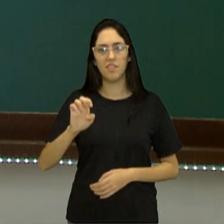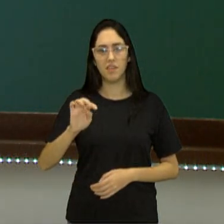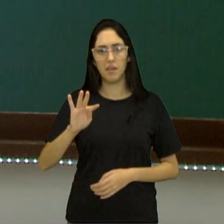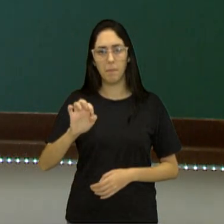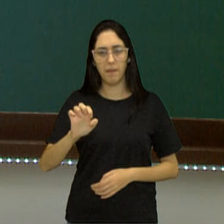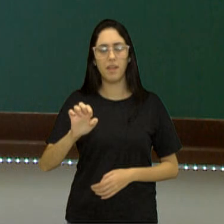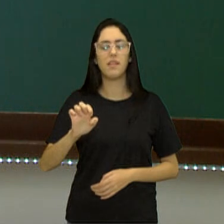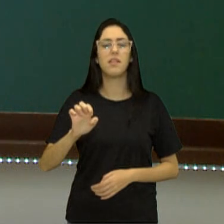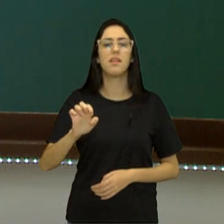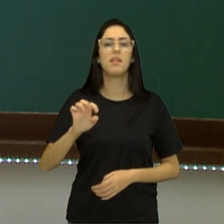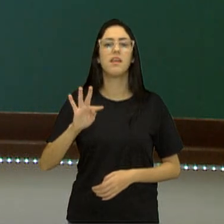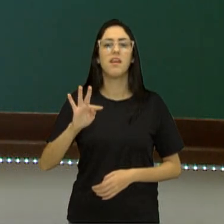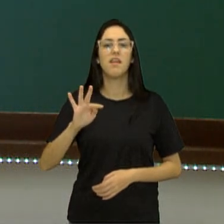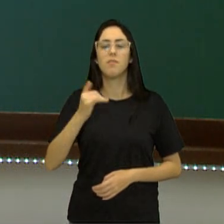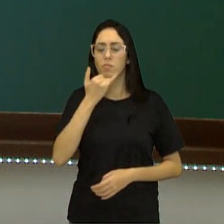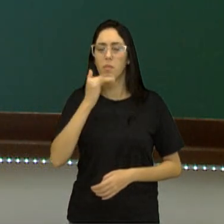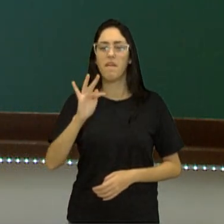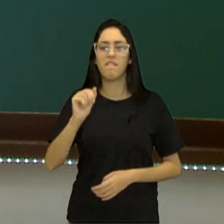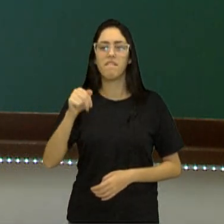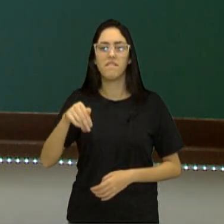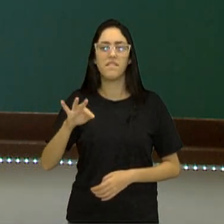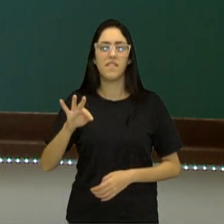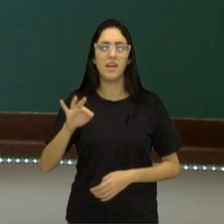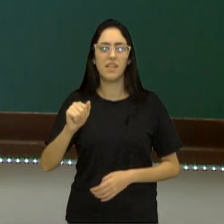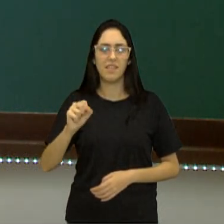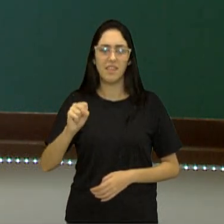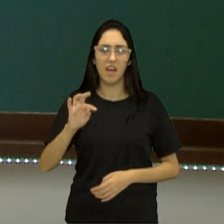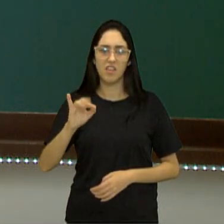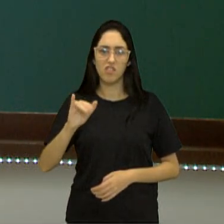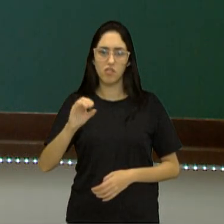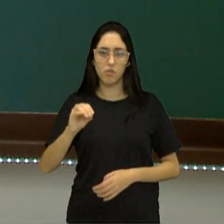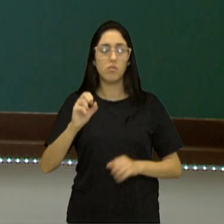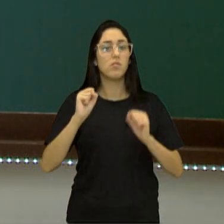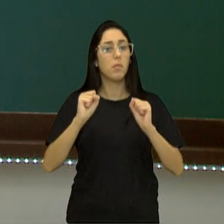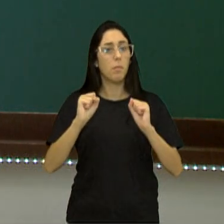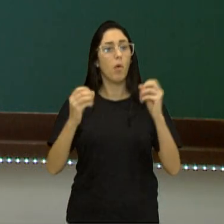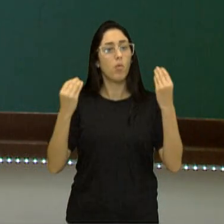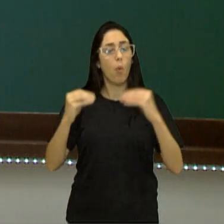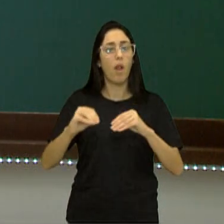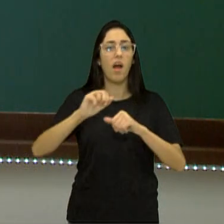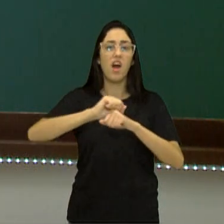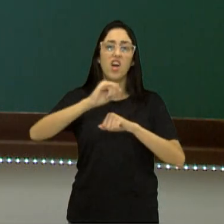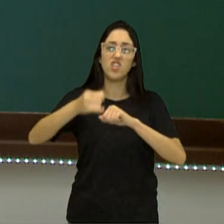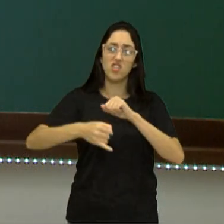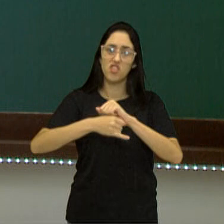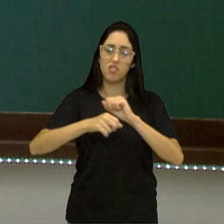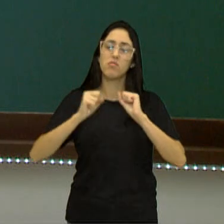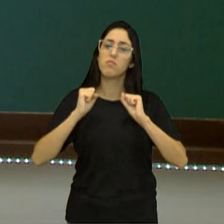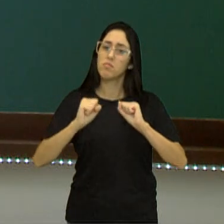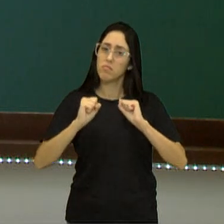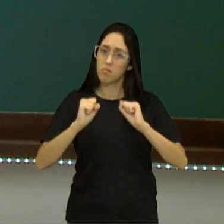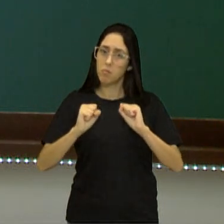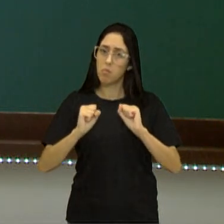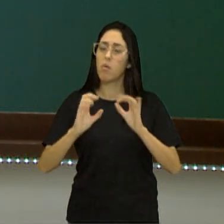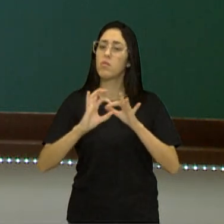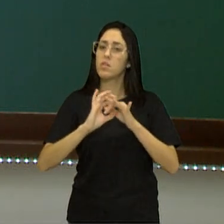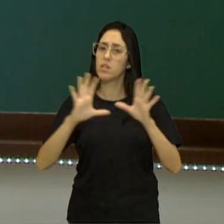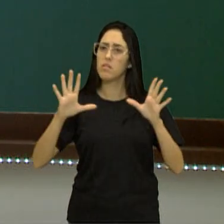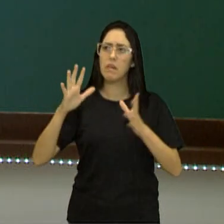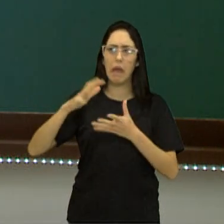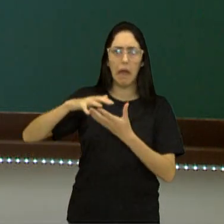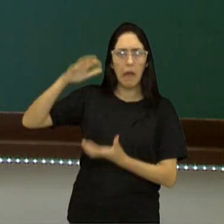às características, adjetivos, né, que é indispensável nessa questão aí. Adjetivo esse ser. É